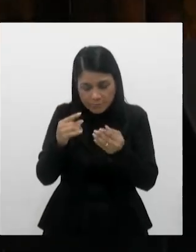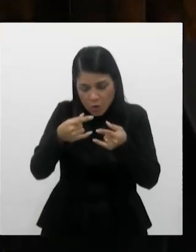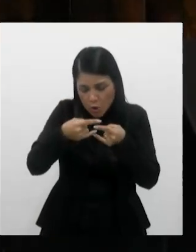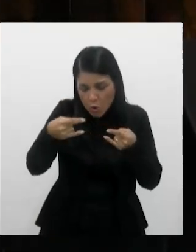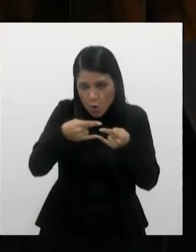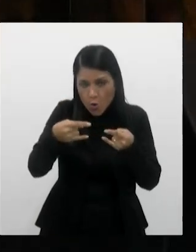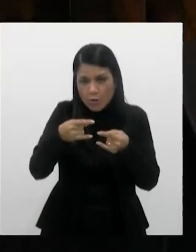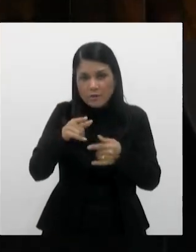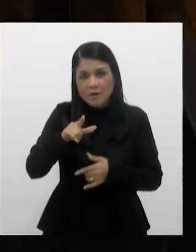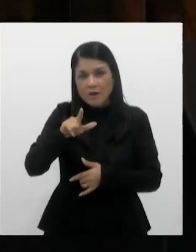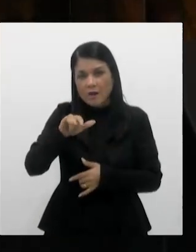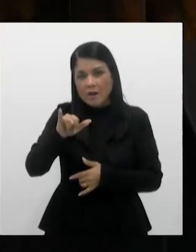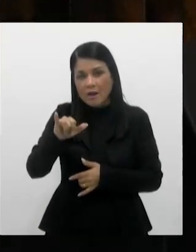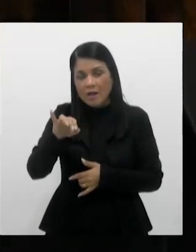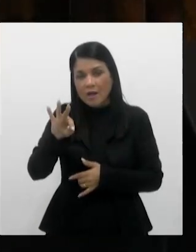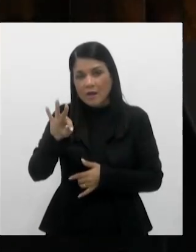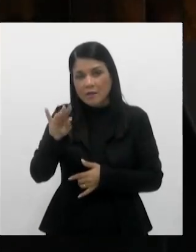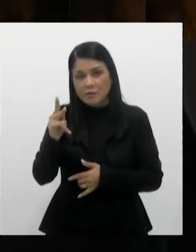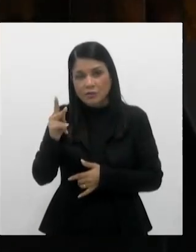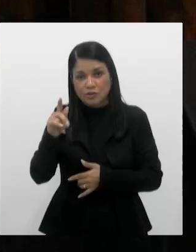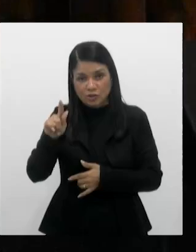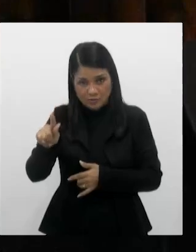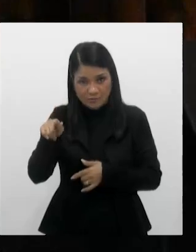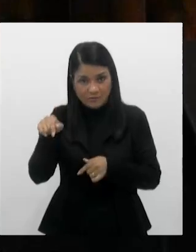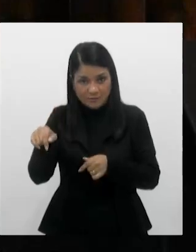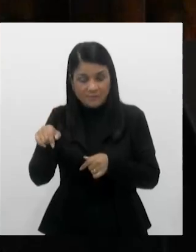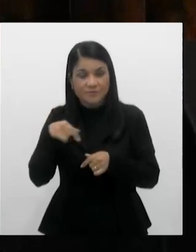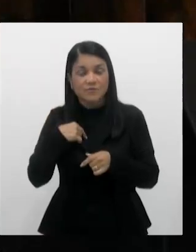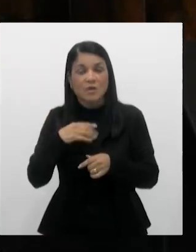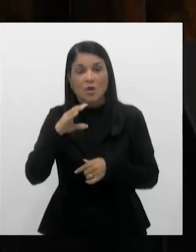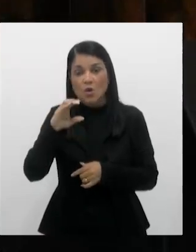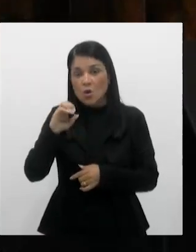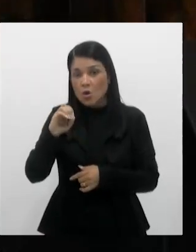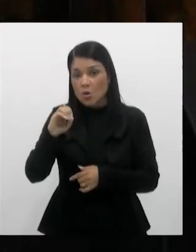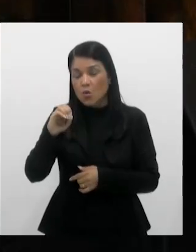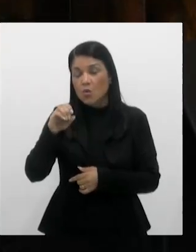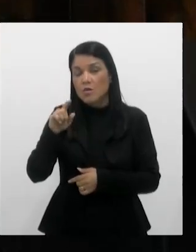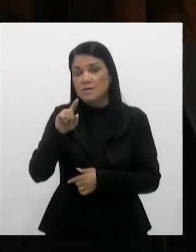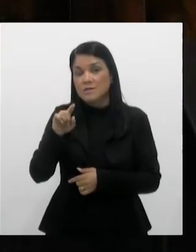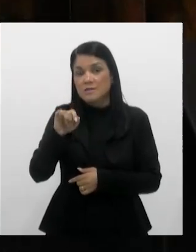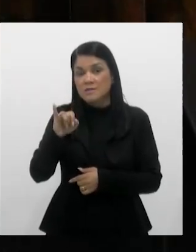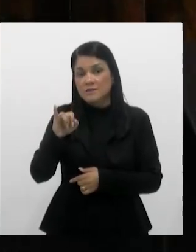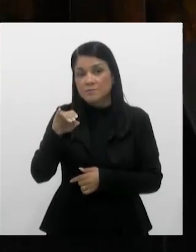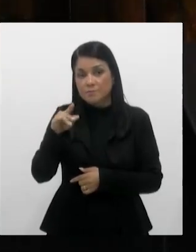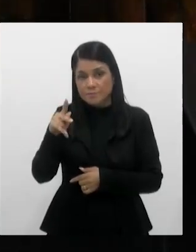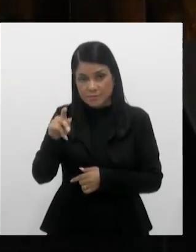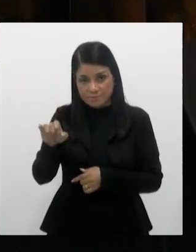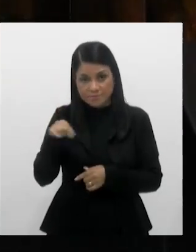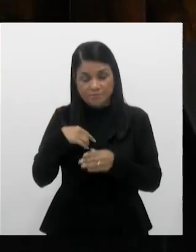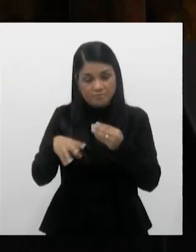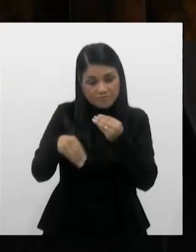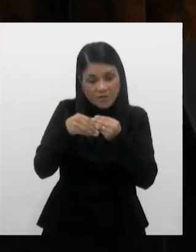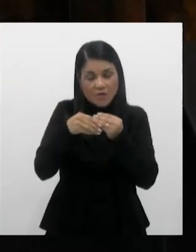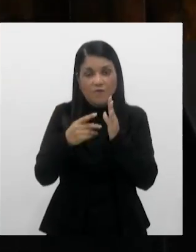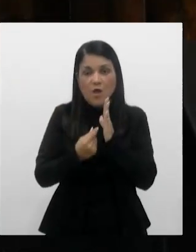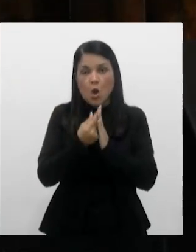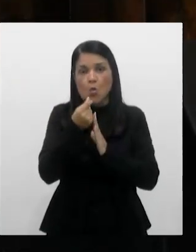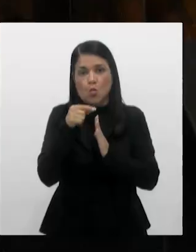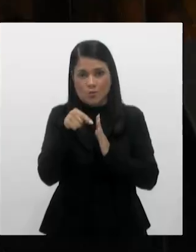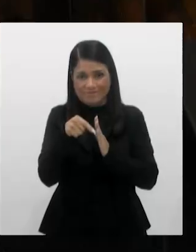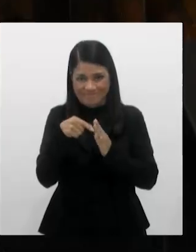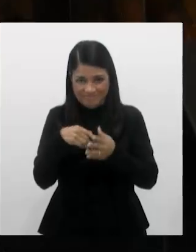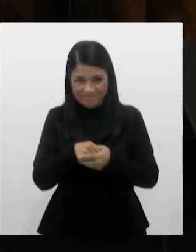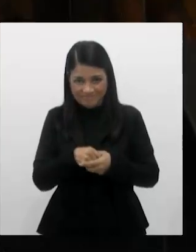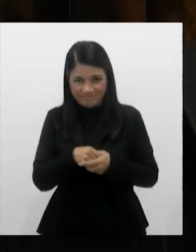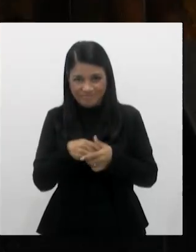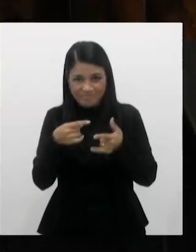Light, lá embaixo, COSIP, e o valor que é acrescentado à sua conta de energia. E aí, o senhor